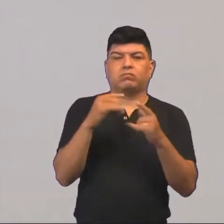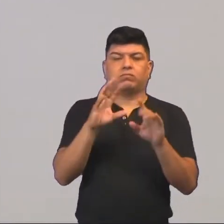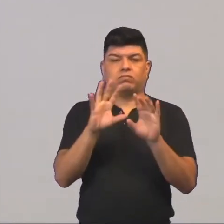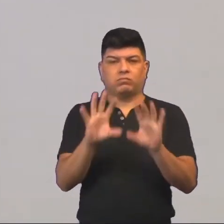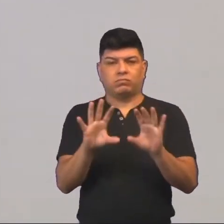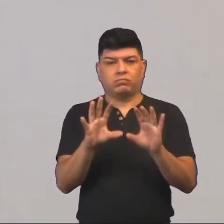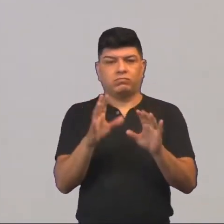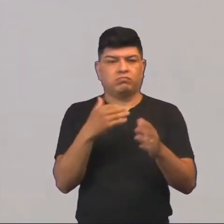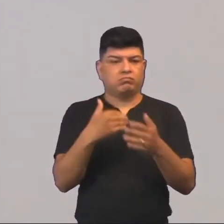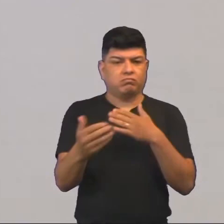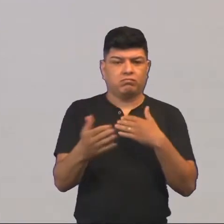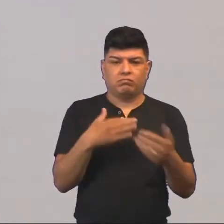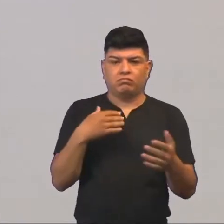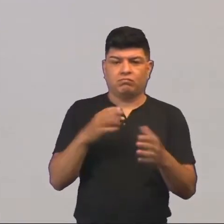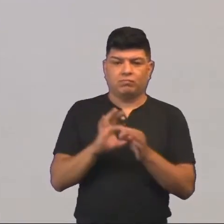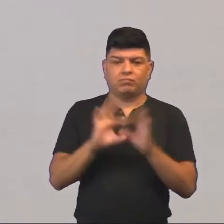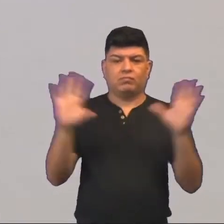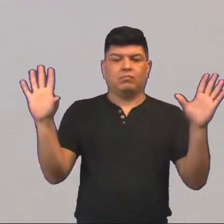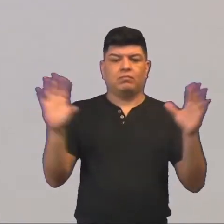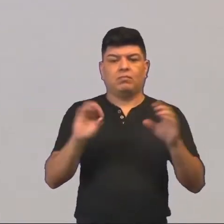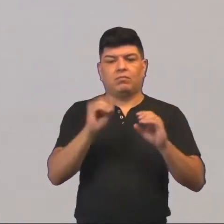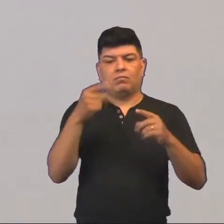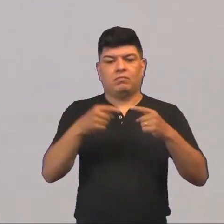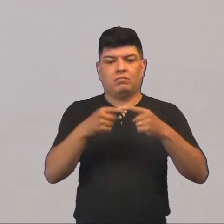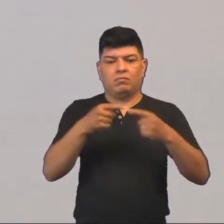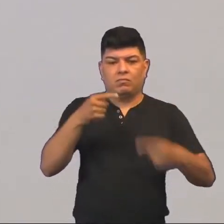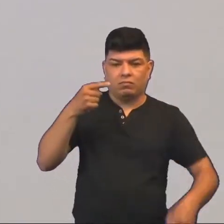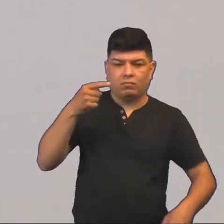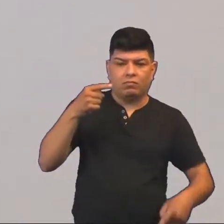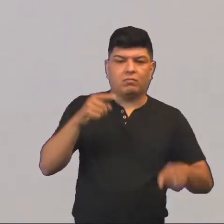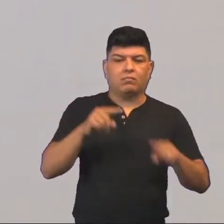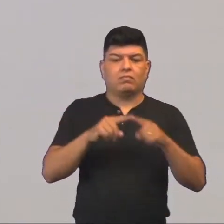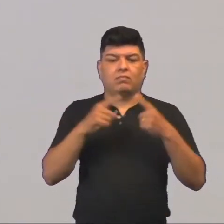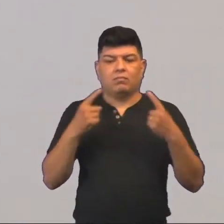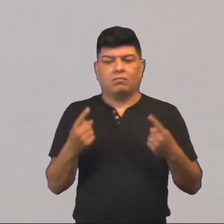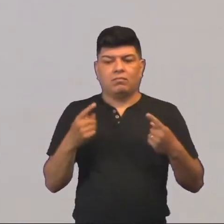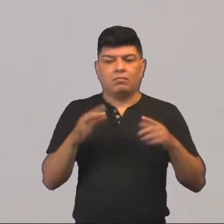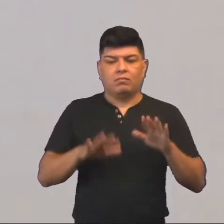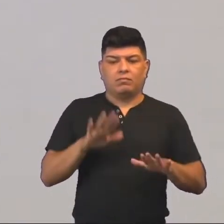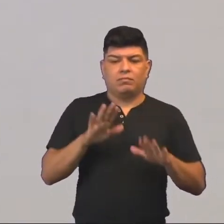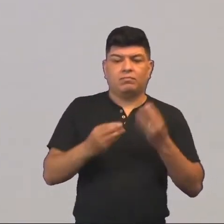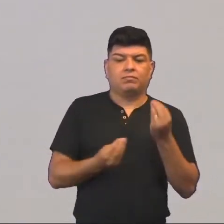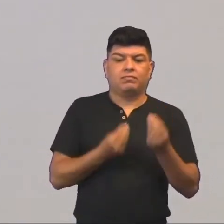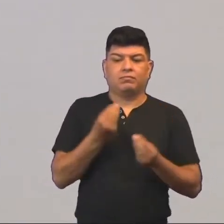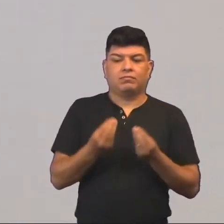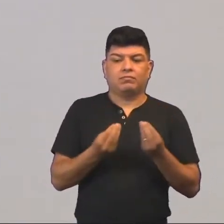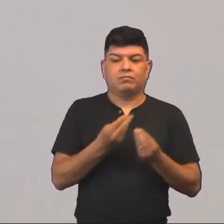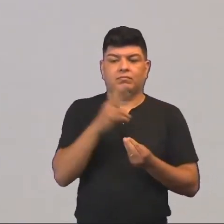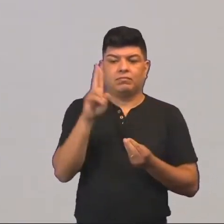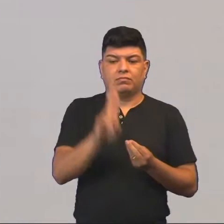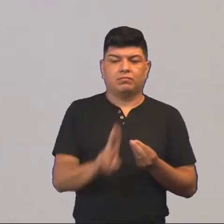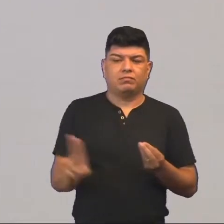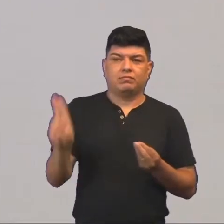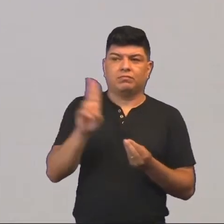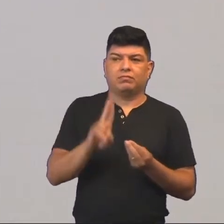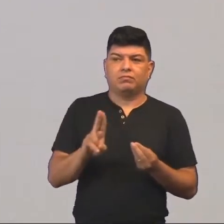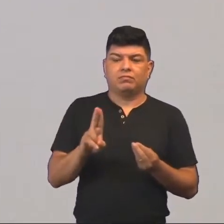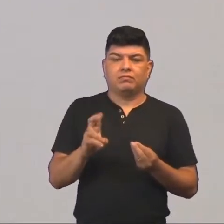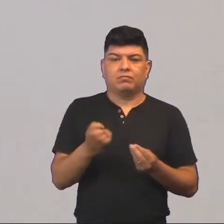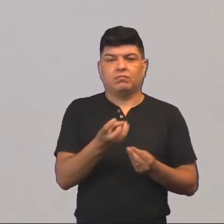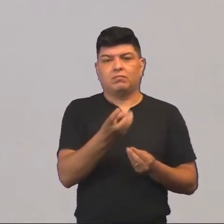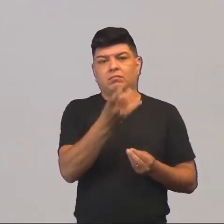ou seja, não importa se ela é lícita ou se ela é ilícita. Dependendo de quanto você usa, dependendo